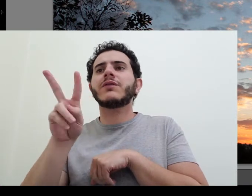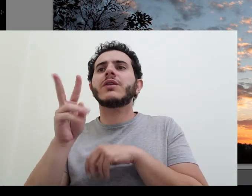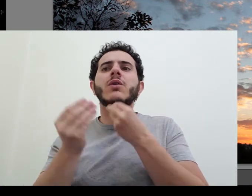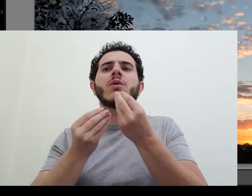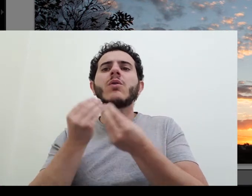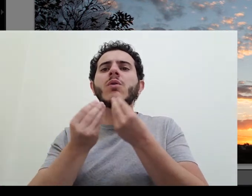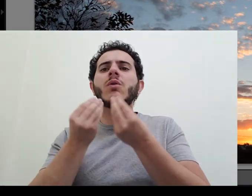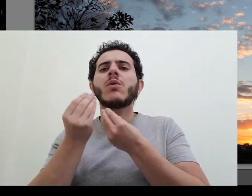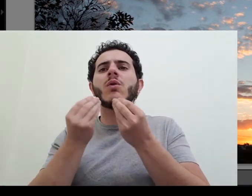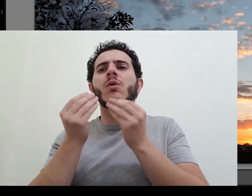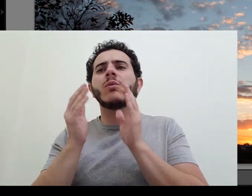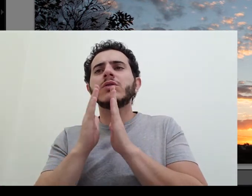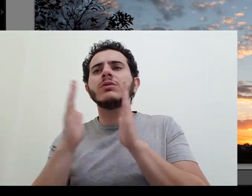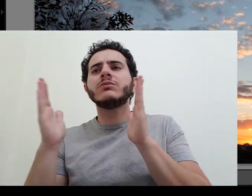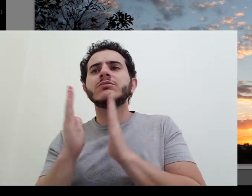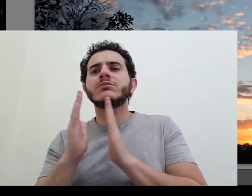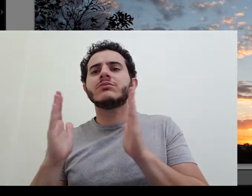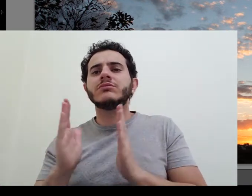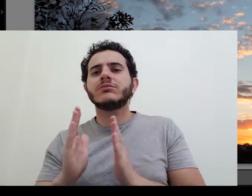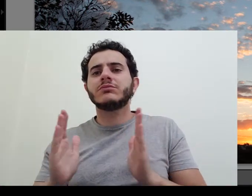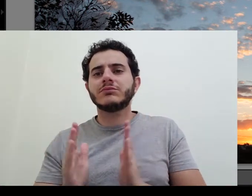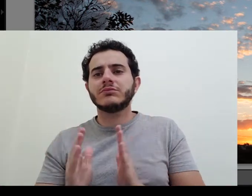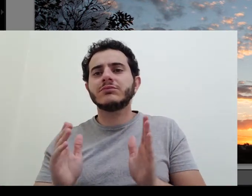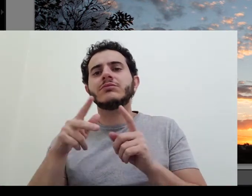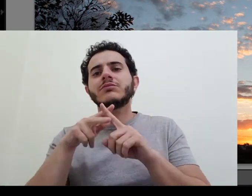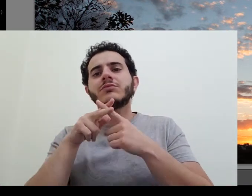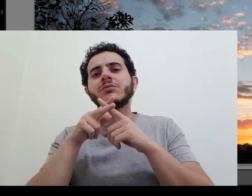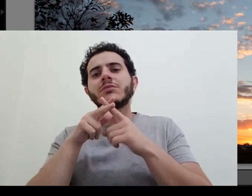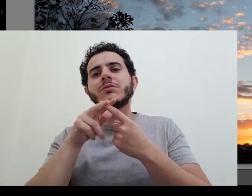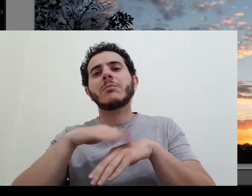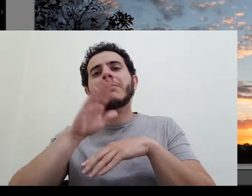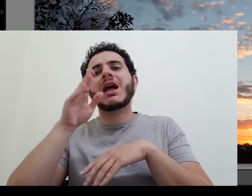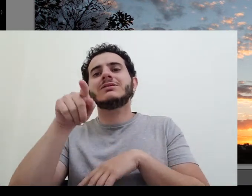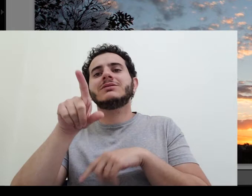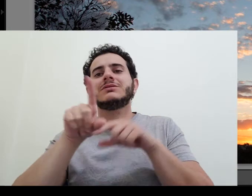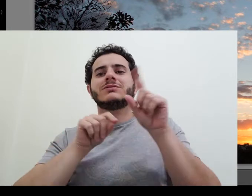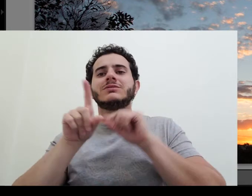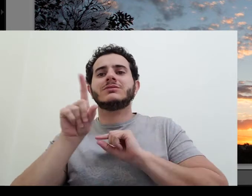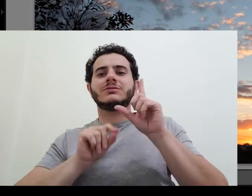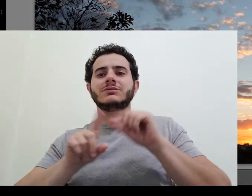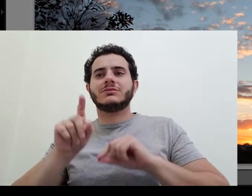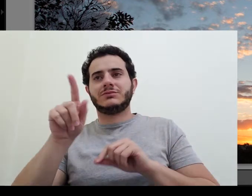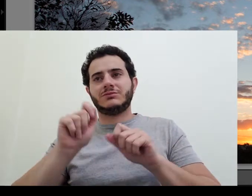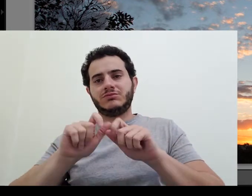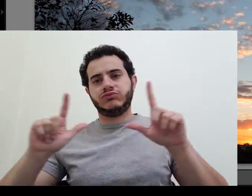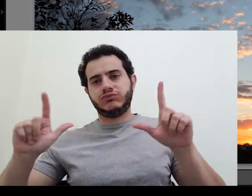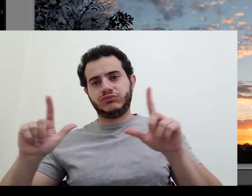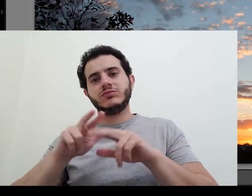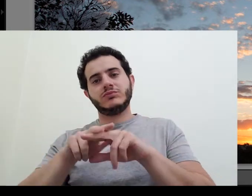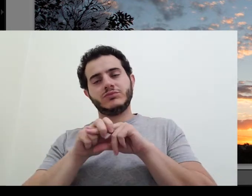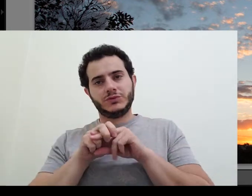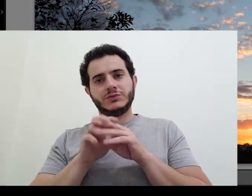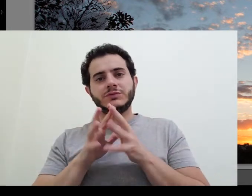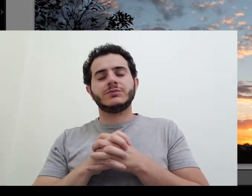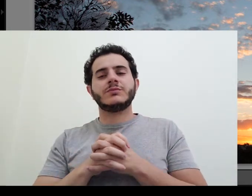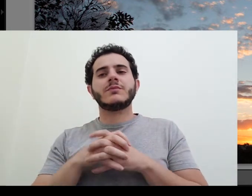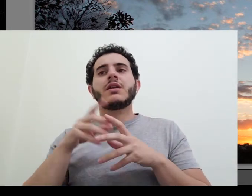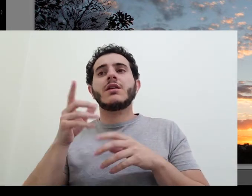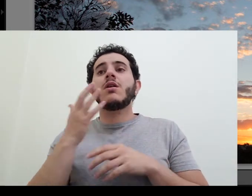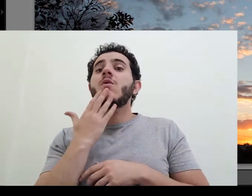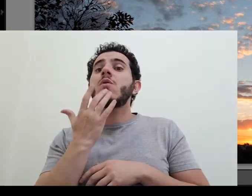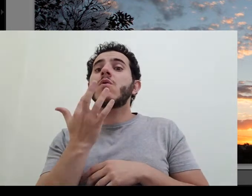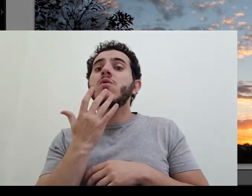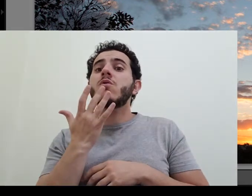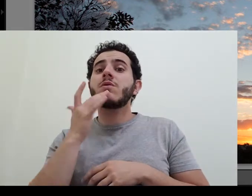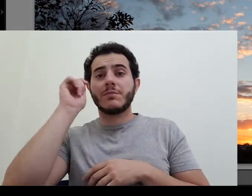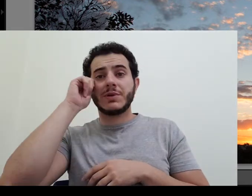longo, para você ter mais uma opção aqui de ajustes na sua foto. Bom, continuando. Então, o tratamento de cor, se você